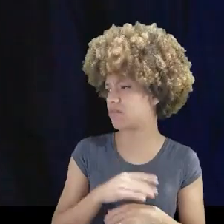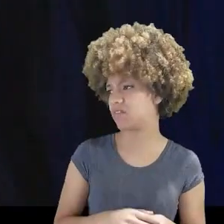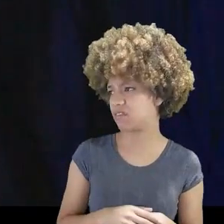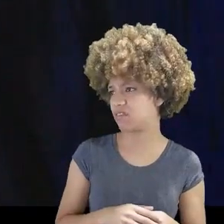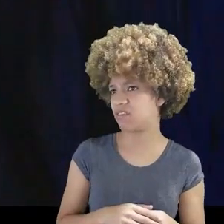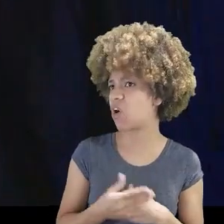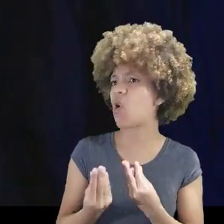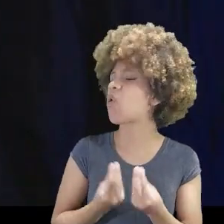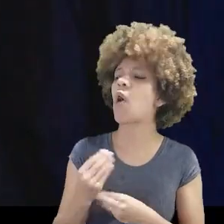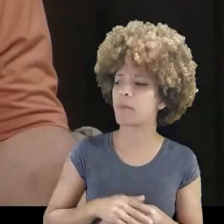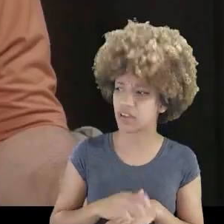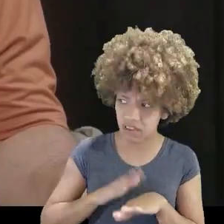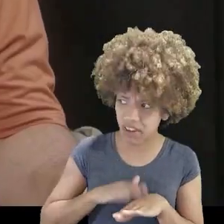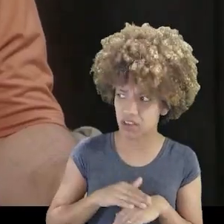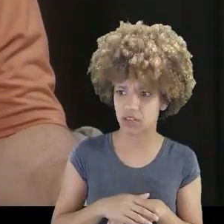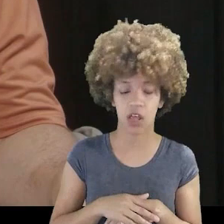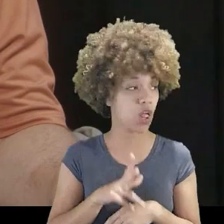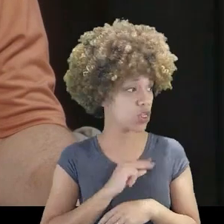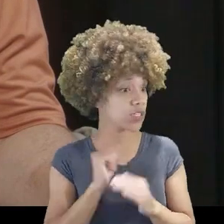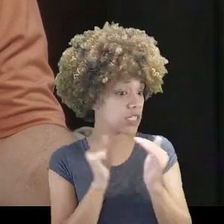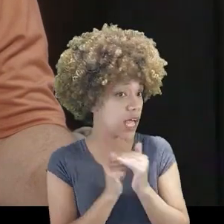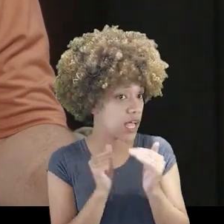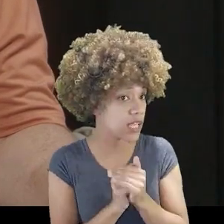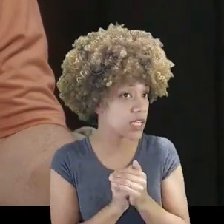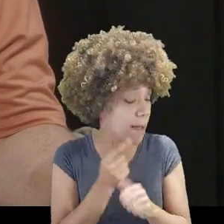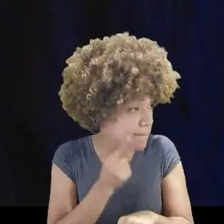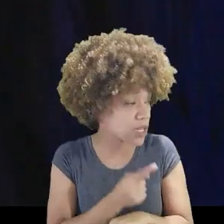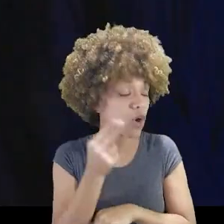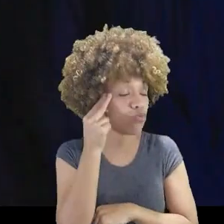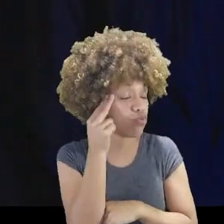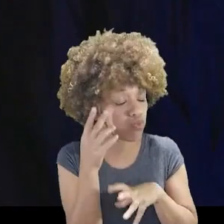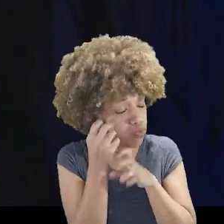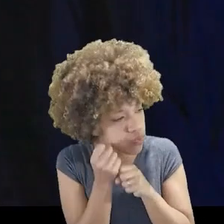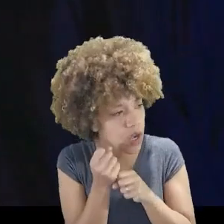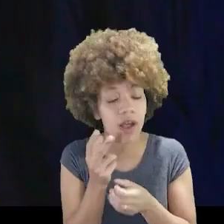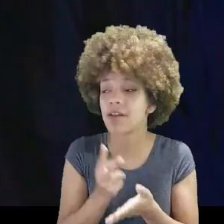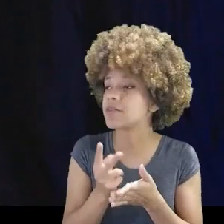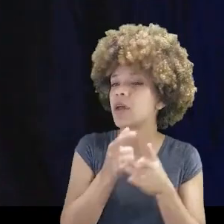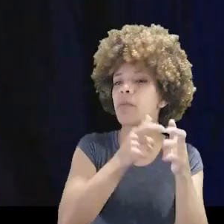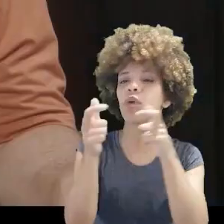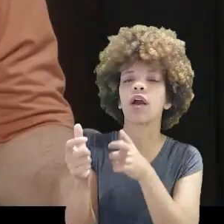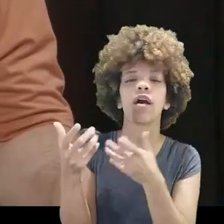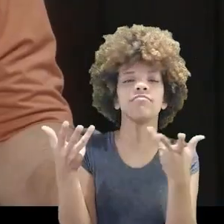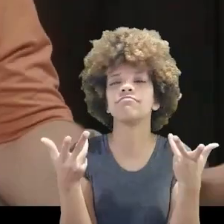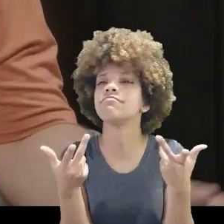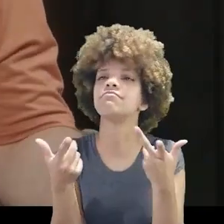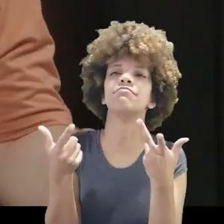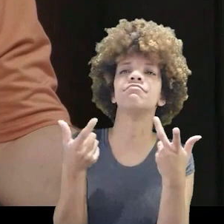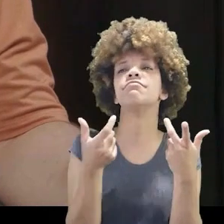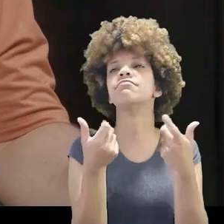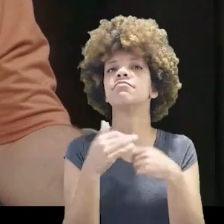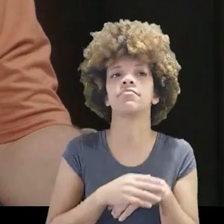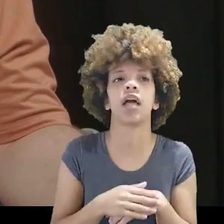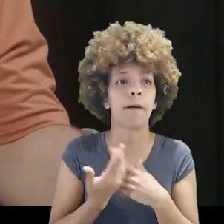você vai para o umbral como é que fica aí tem uma reza é para você na hora do seu sonho foi para lugares encantadores você não